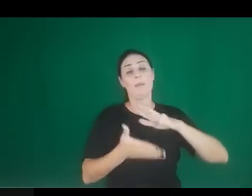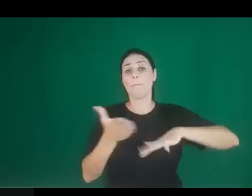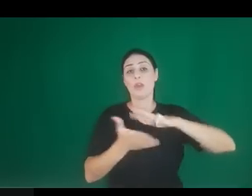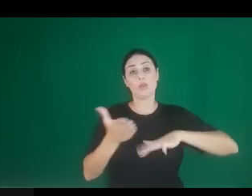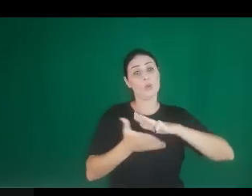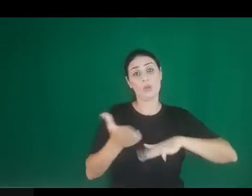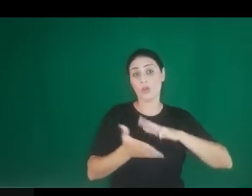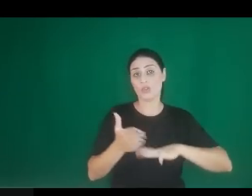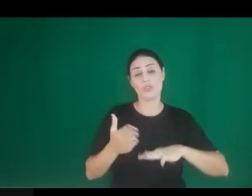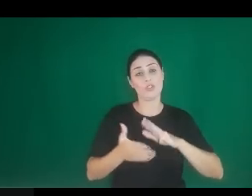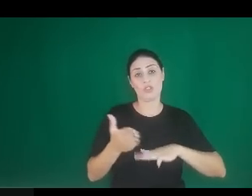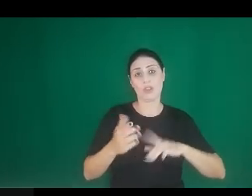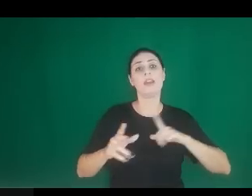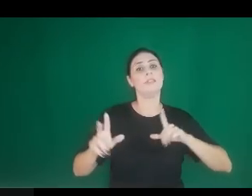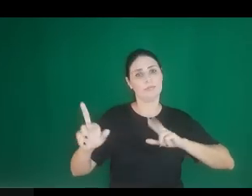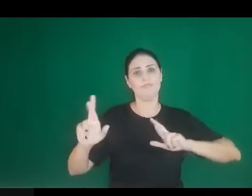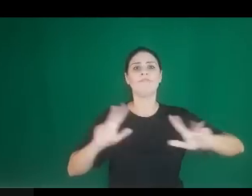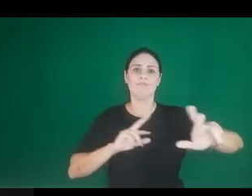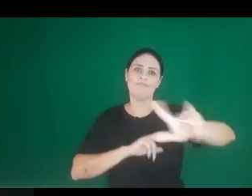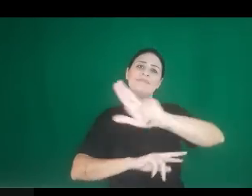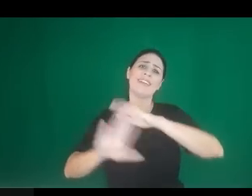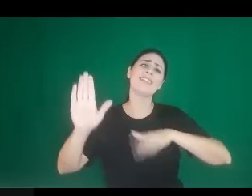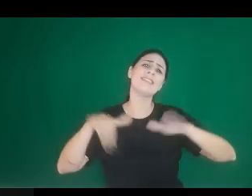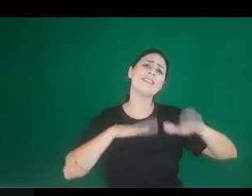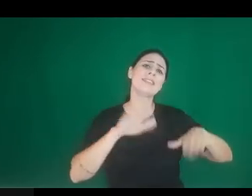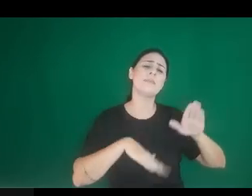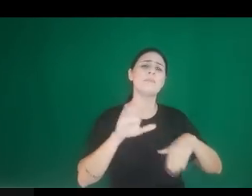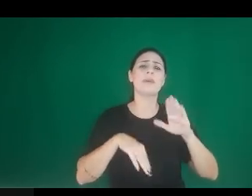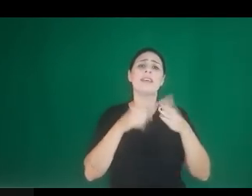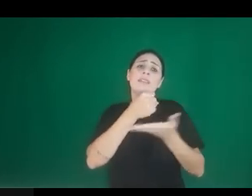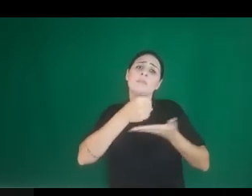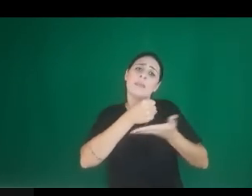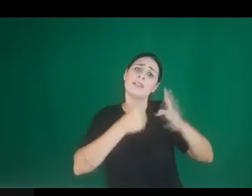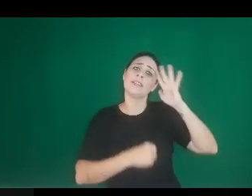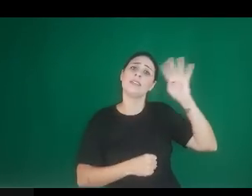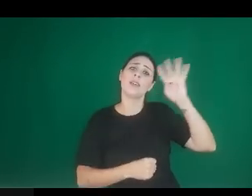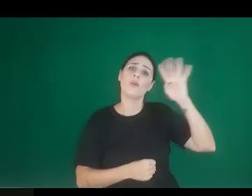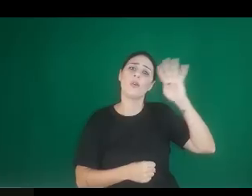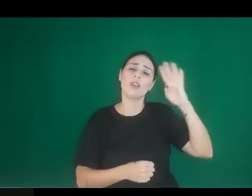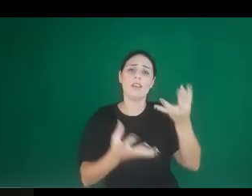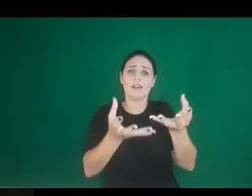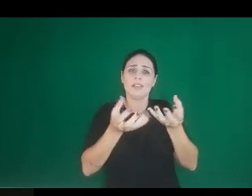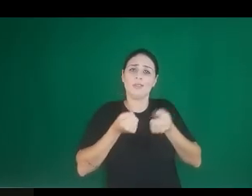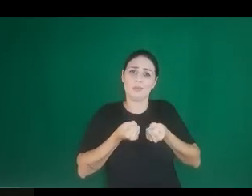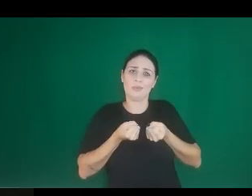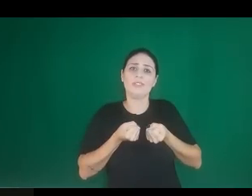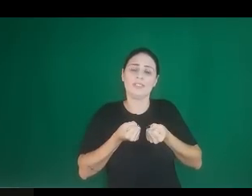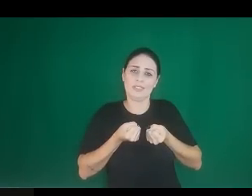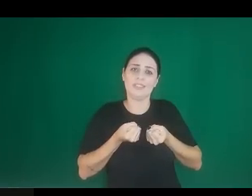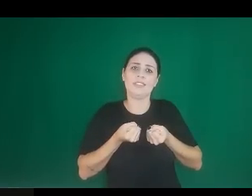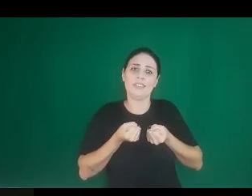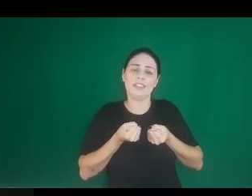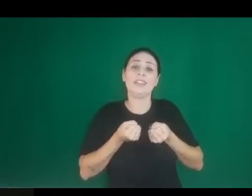esse encaminhamento metodológico é que tem diferença, depende da base teórica que nós assumimos.